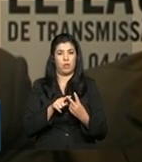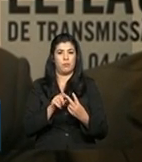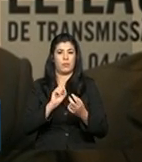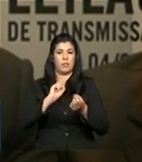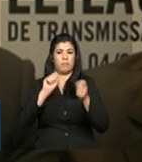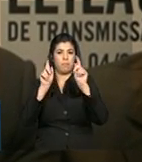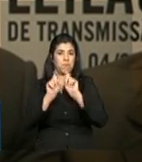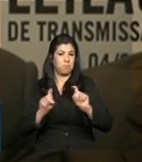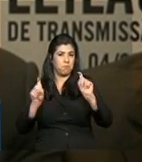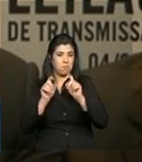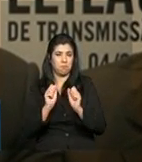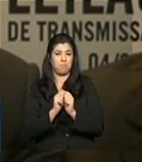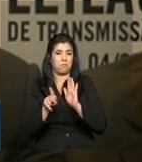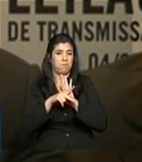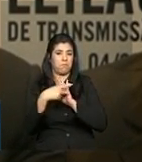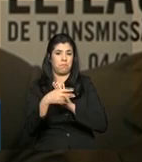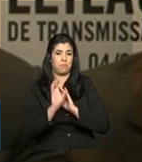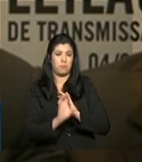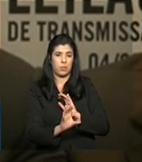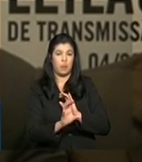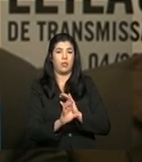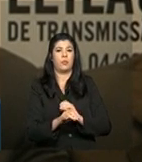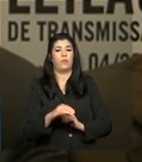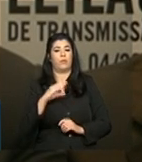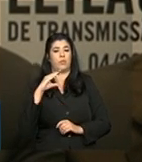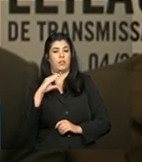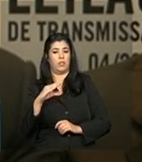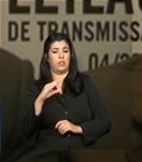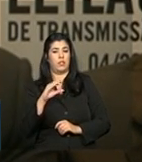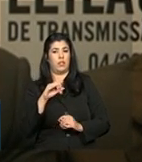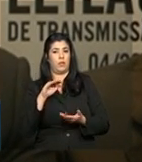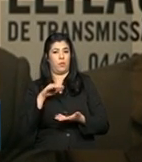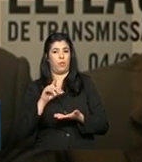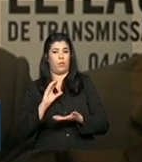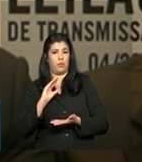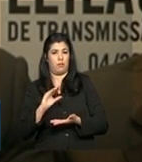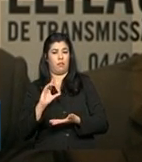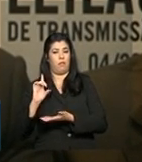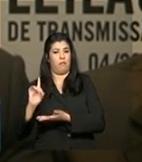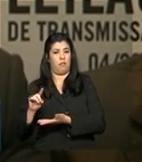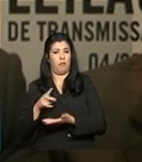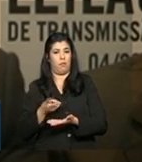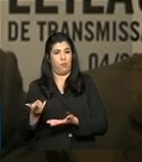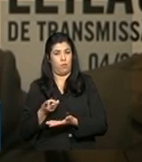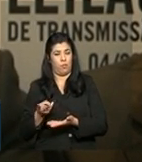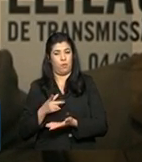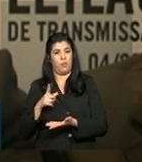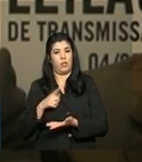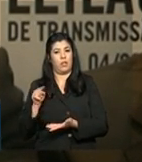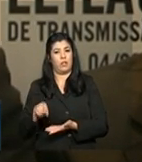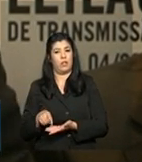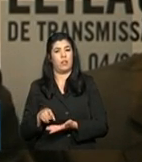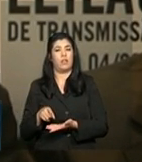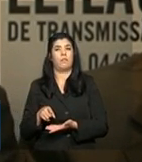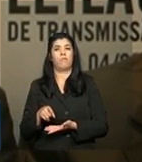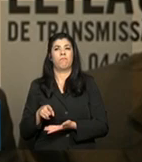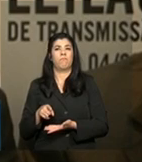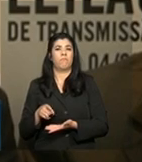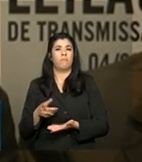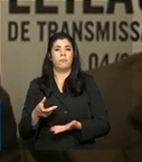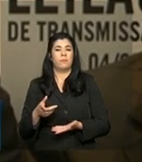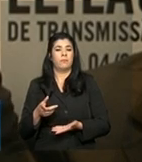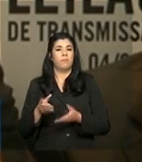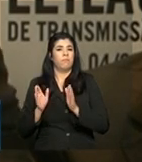reavaliar. O lote C e o lote D são dois lotes em que parte